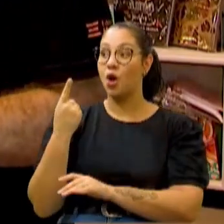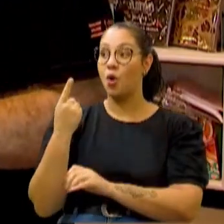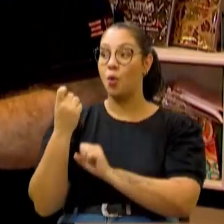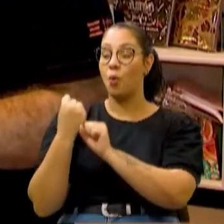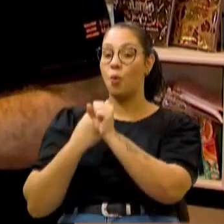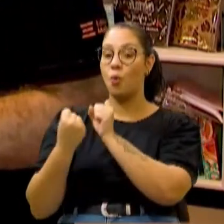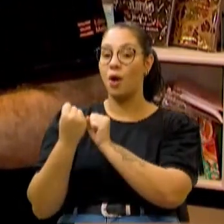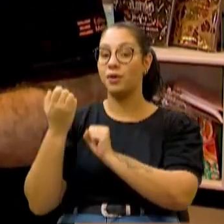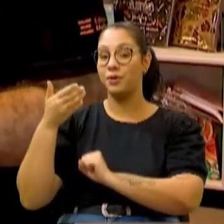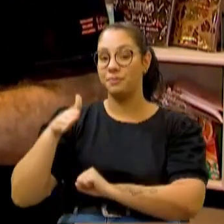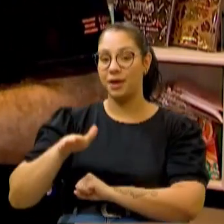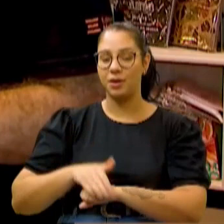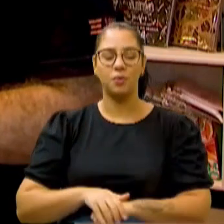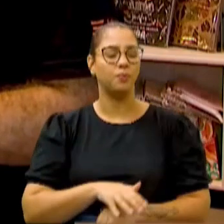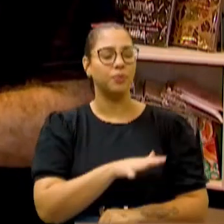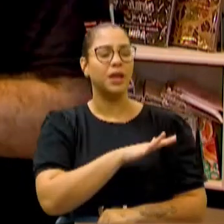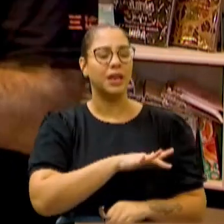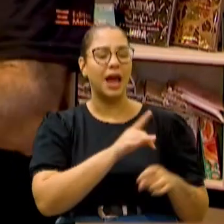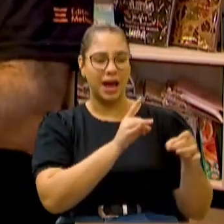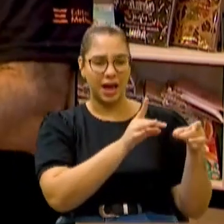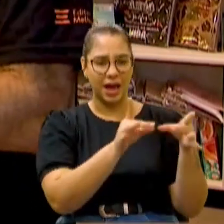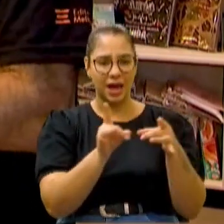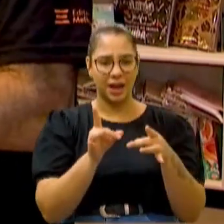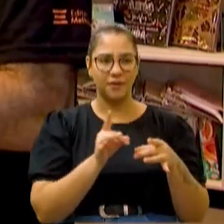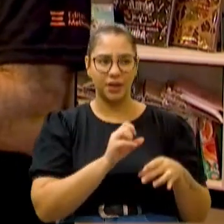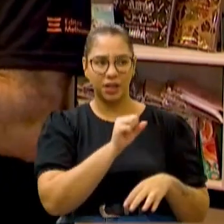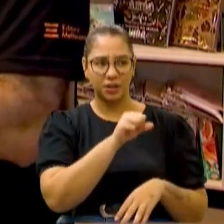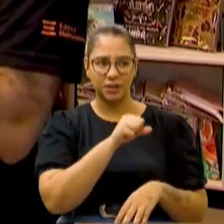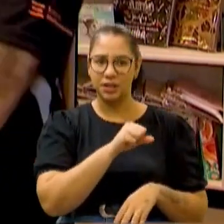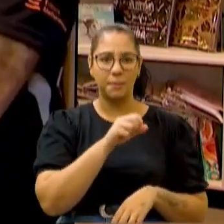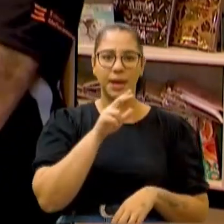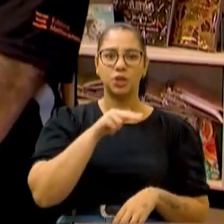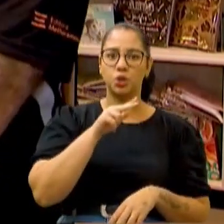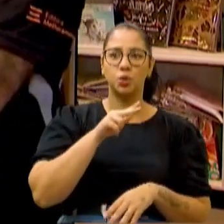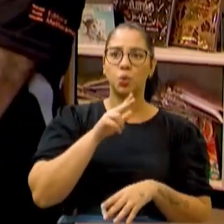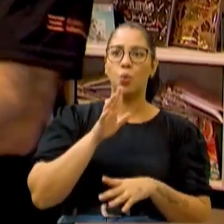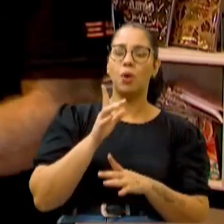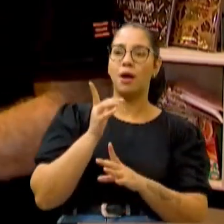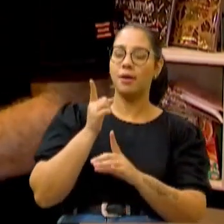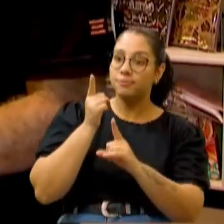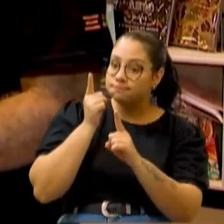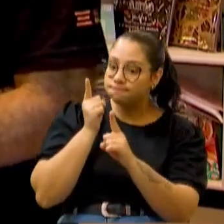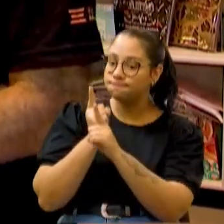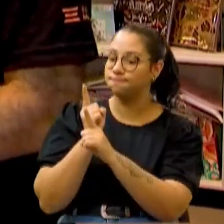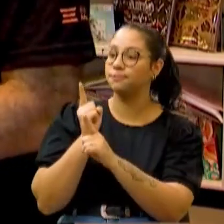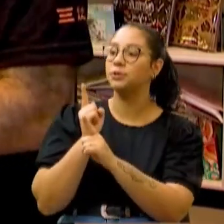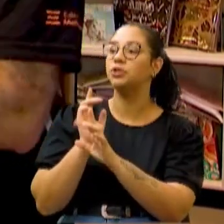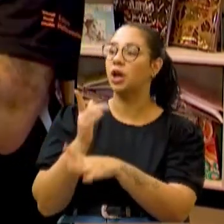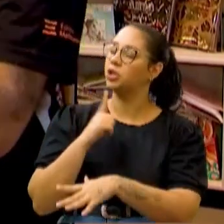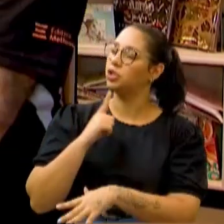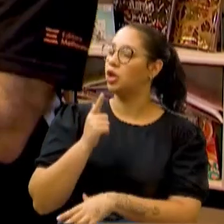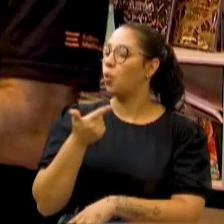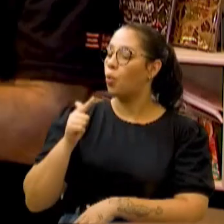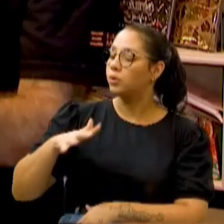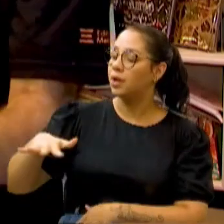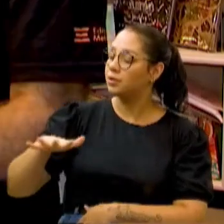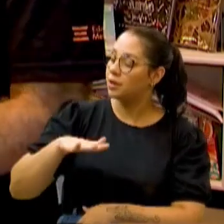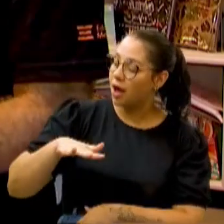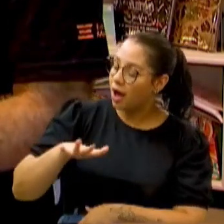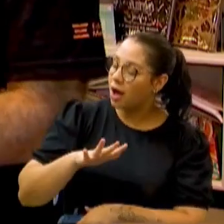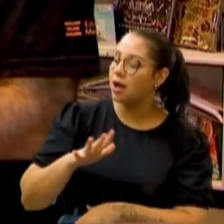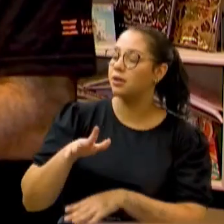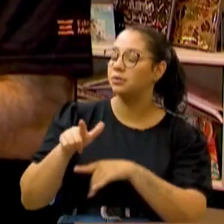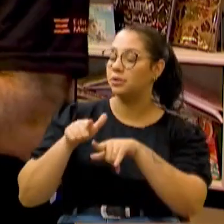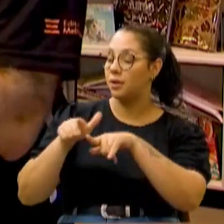1 ano e meio já. Mas já trabalhava com isso? Na área comercial, sim, mas não especificamente num ponto de venda. Eu já trabalhei em